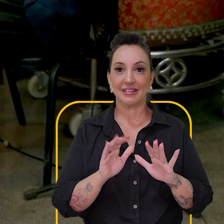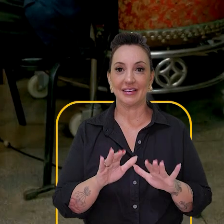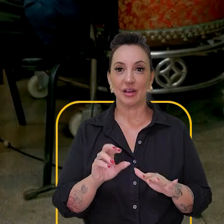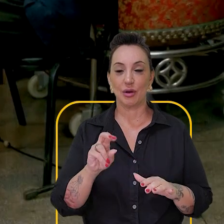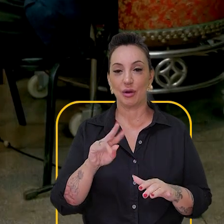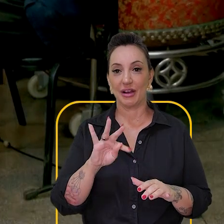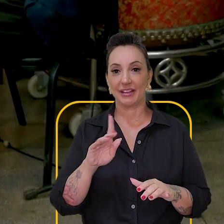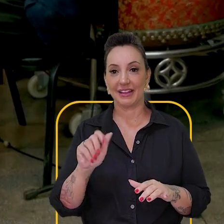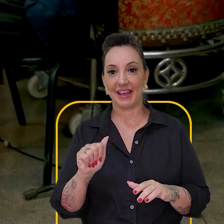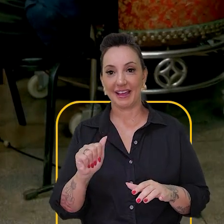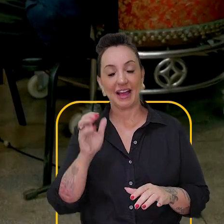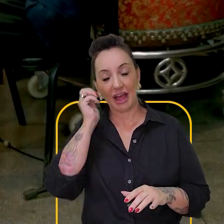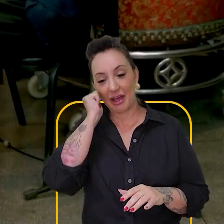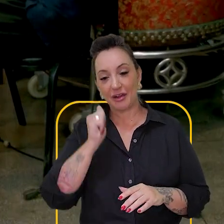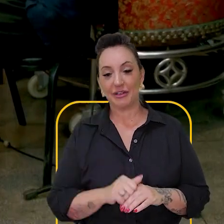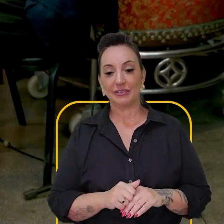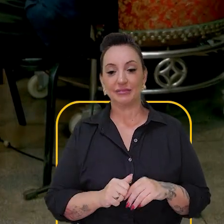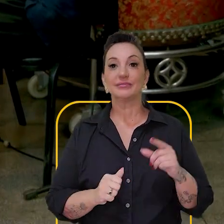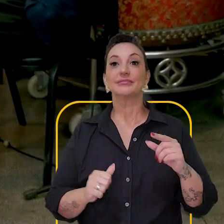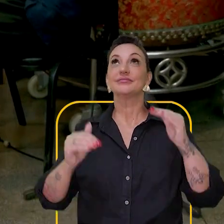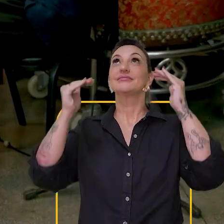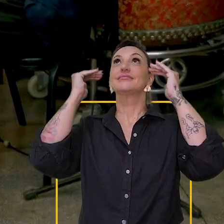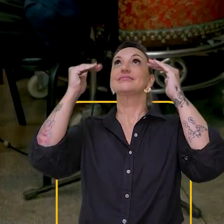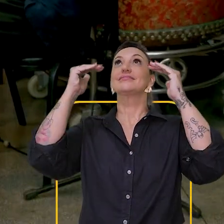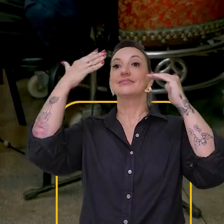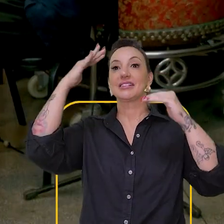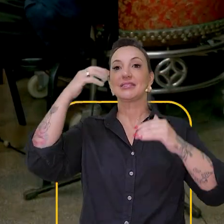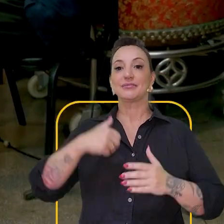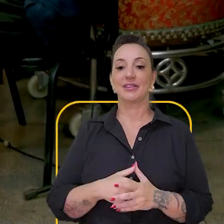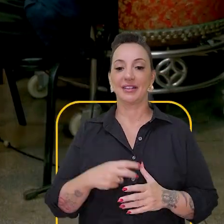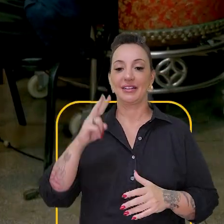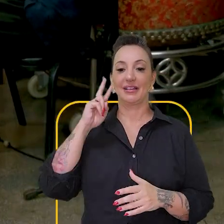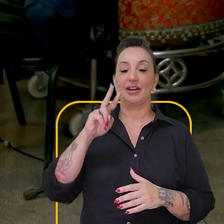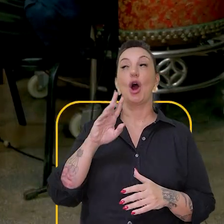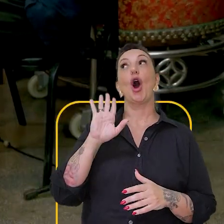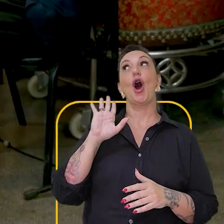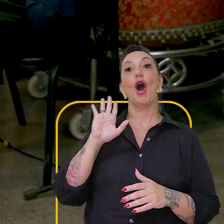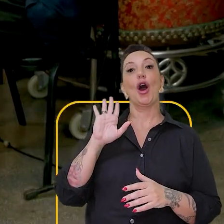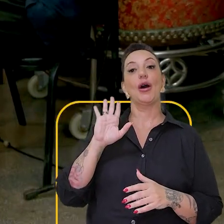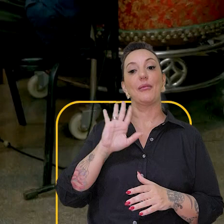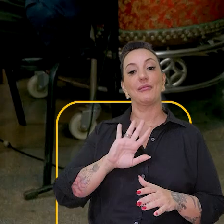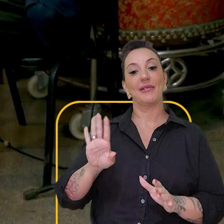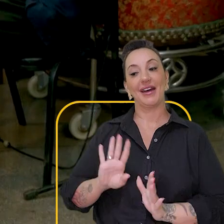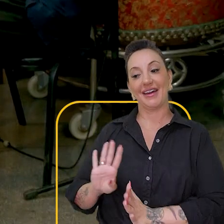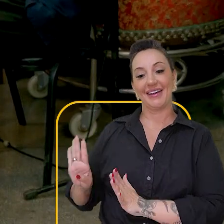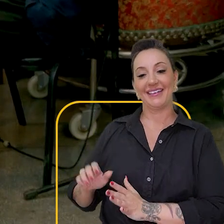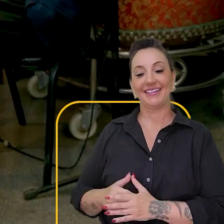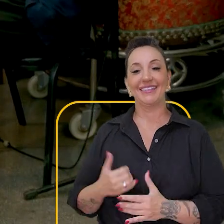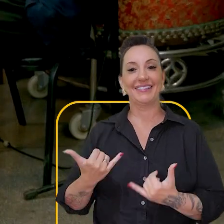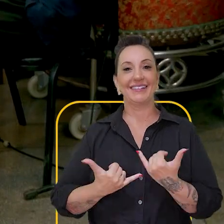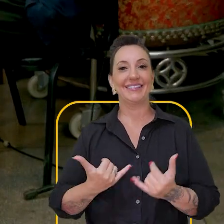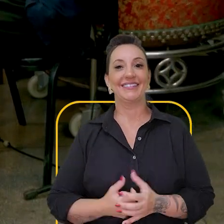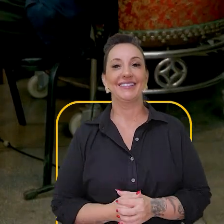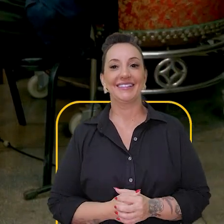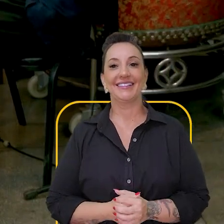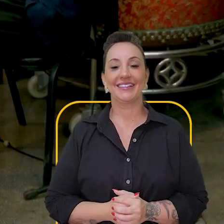gras coisas né então assim eh tive muita experiência boa com o mestre Nereu